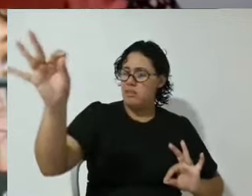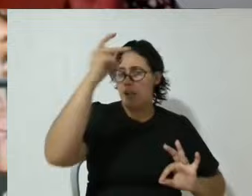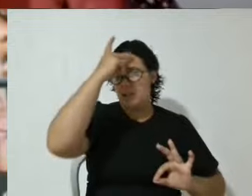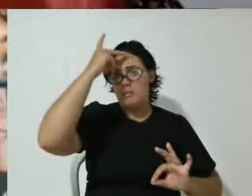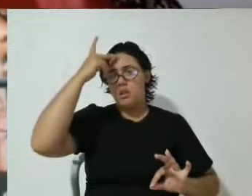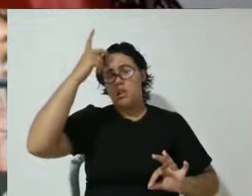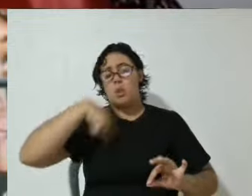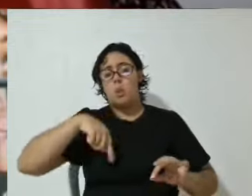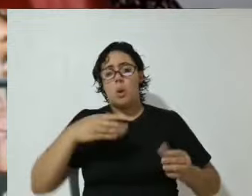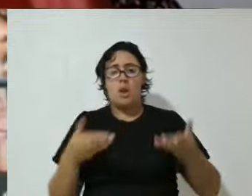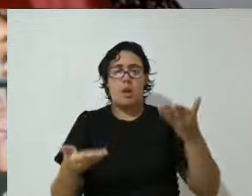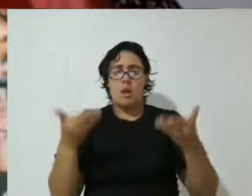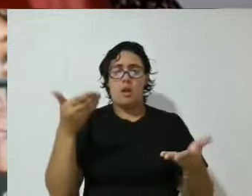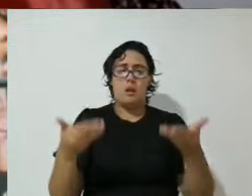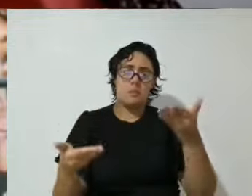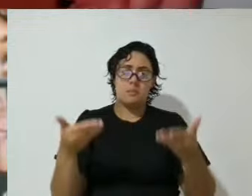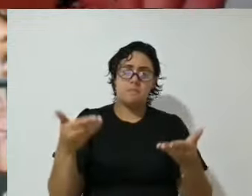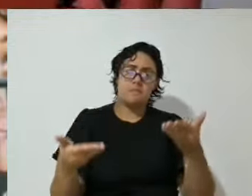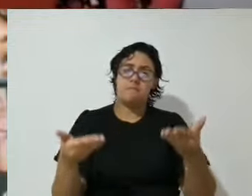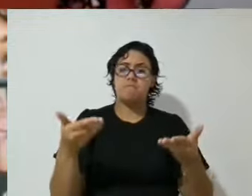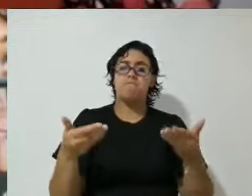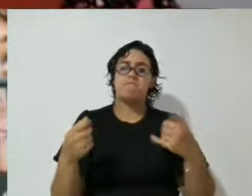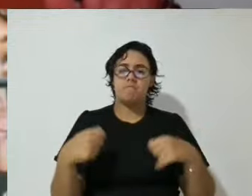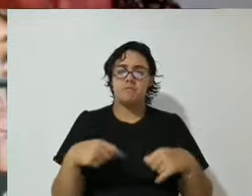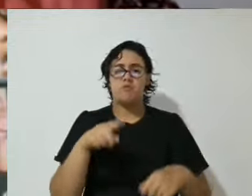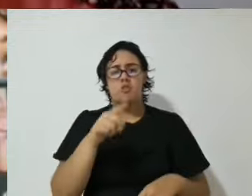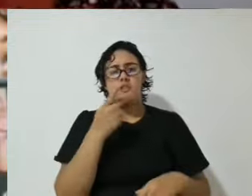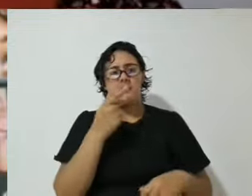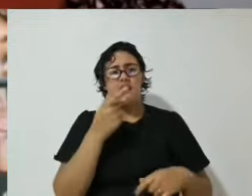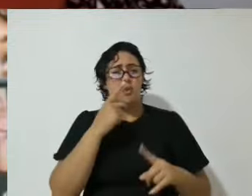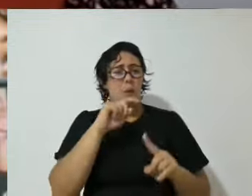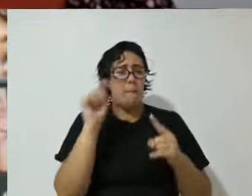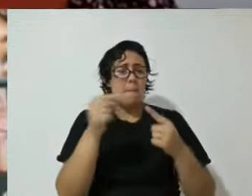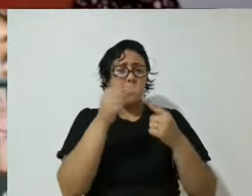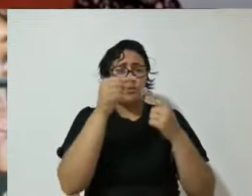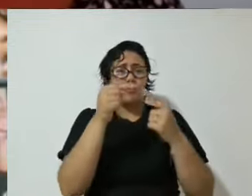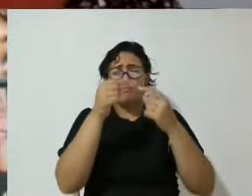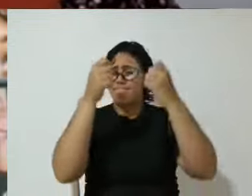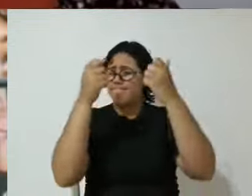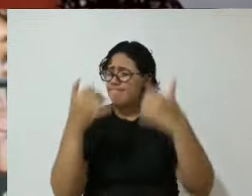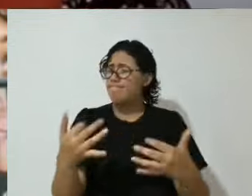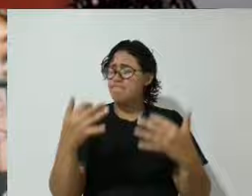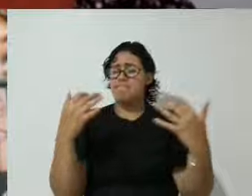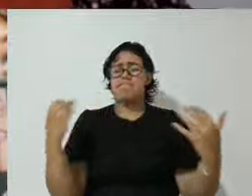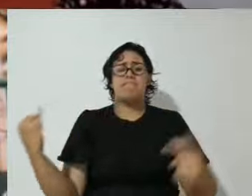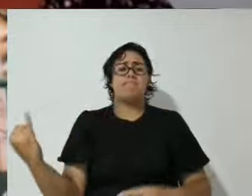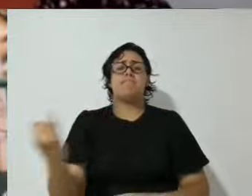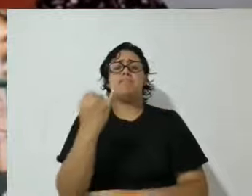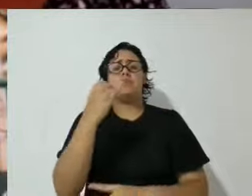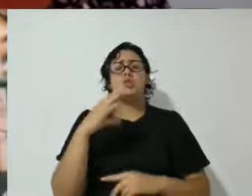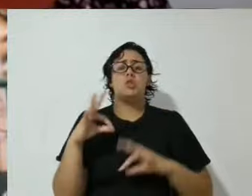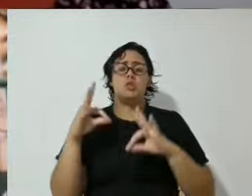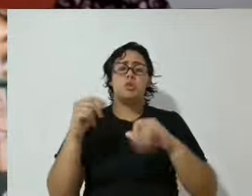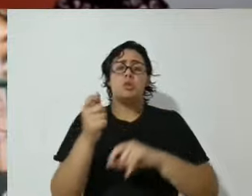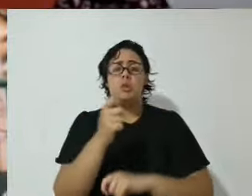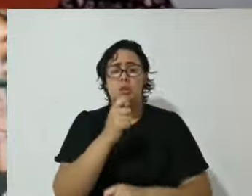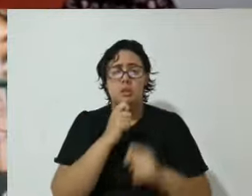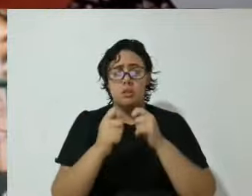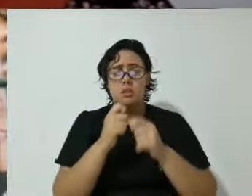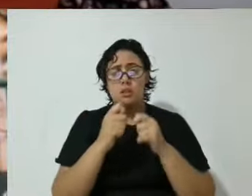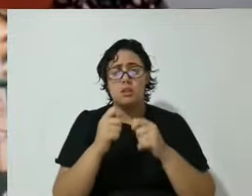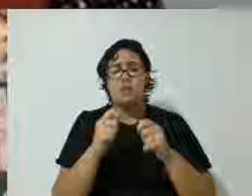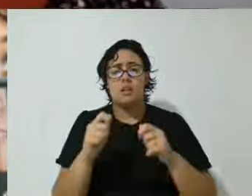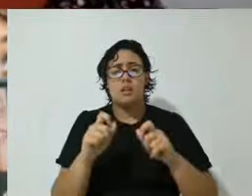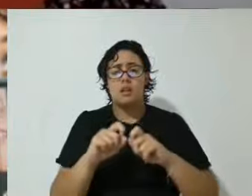que você tocou num ponto crucial de todas essas entrevistas que a gente tem feito, aparece sempre essa questão